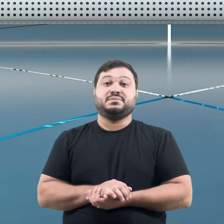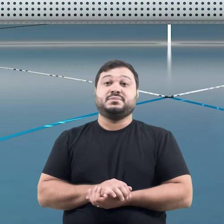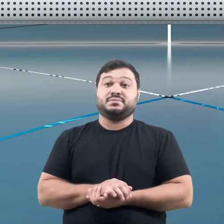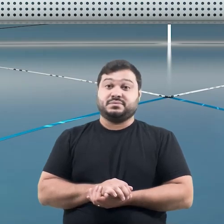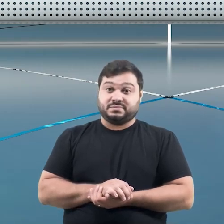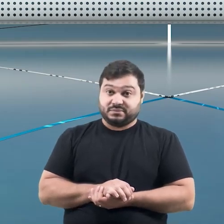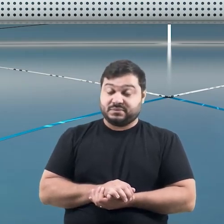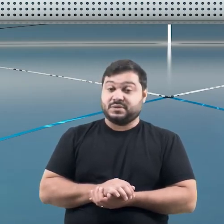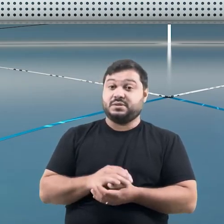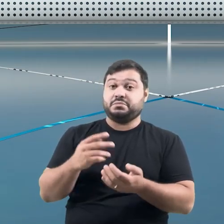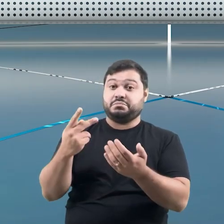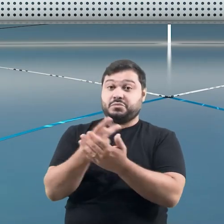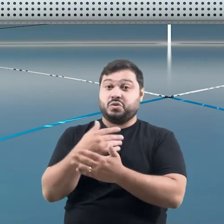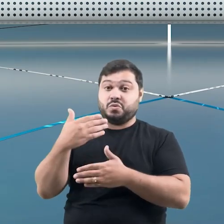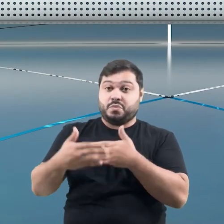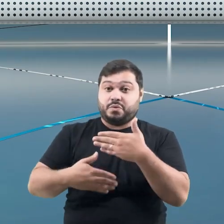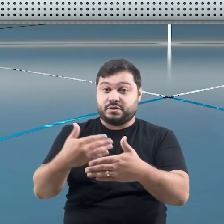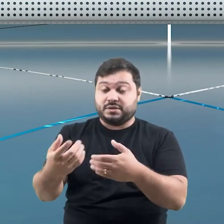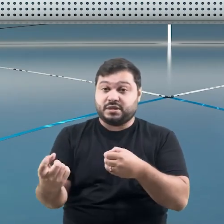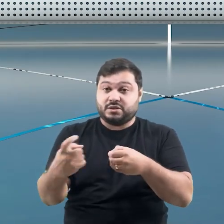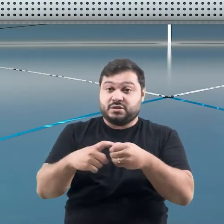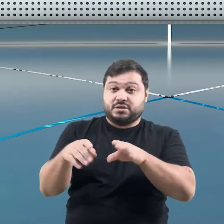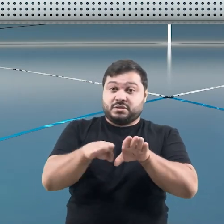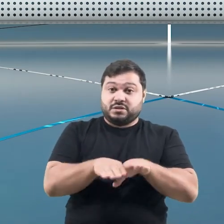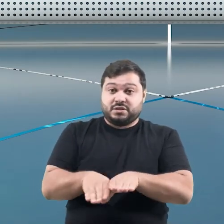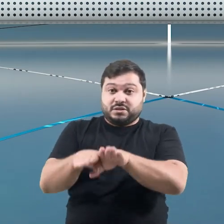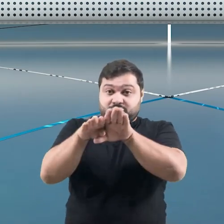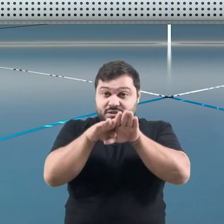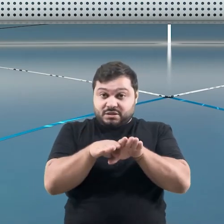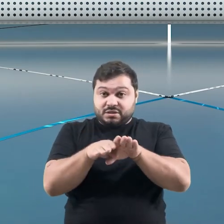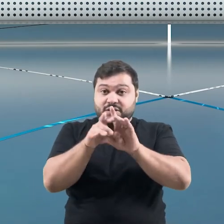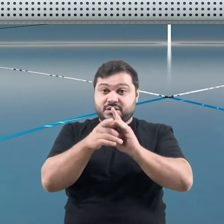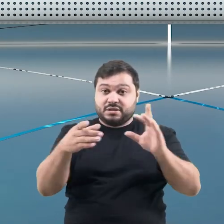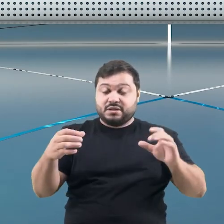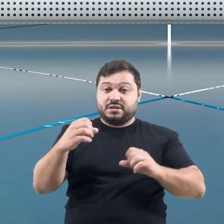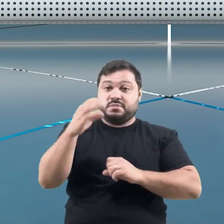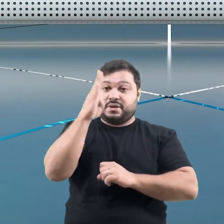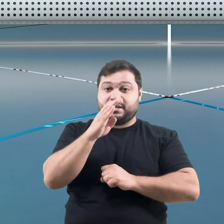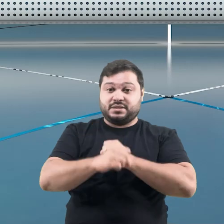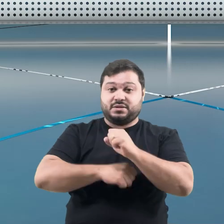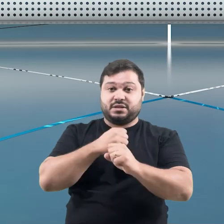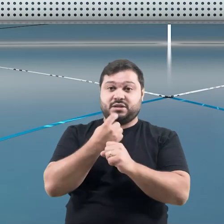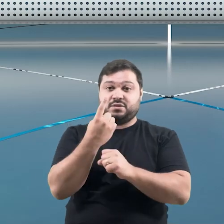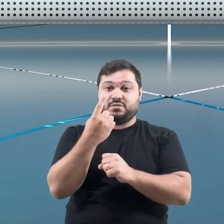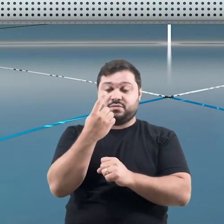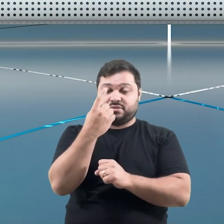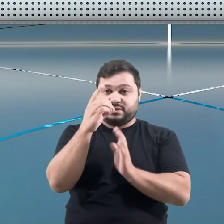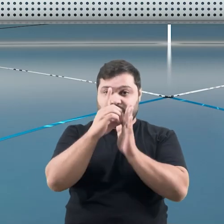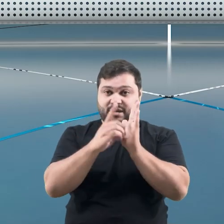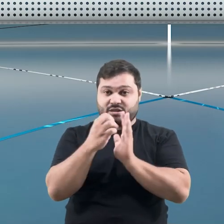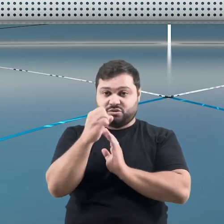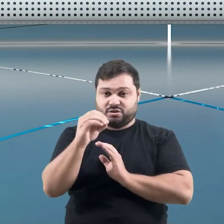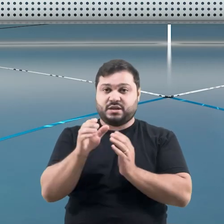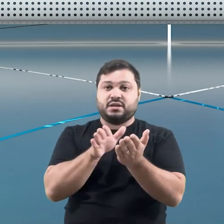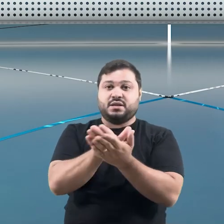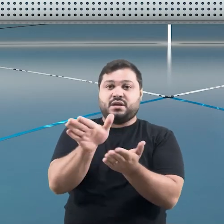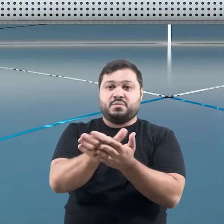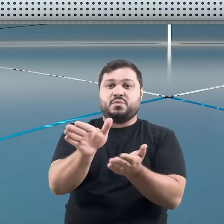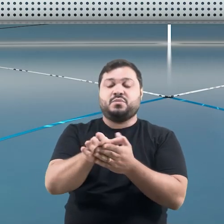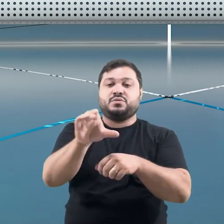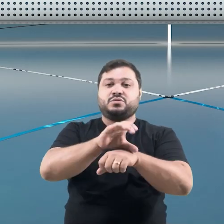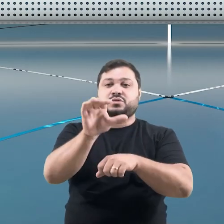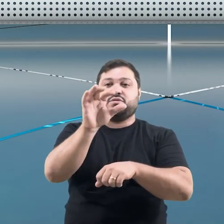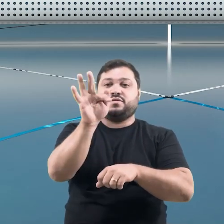Um dos reflexos do processo de redemocratização do Brasil na década de 80 foi a promulgação da Constituição Federal